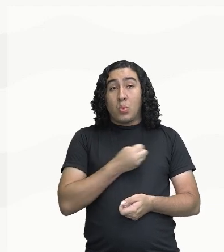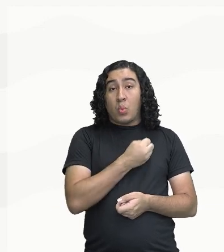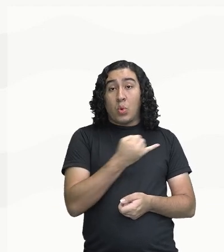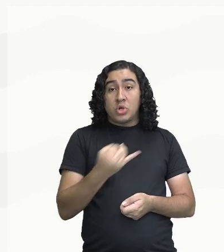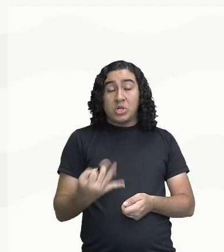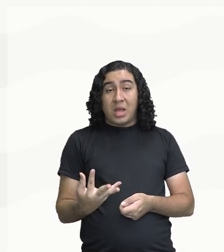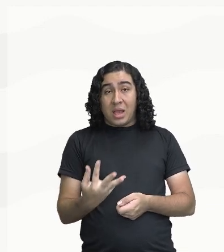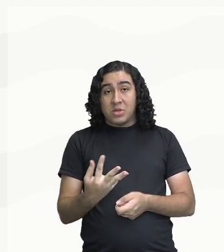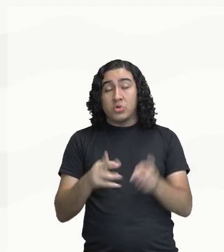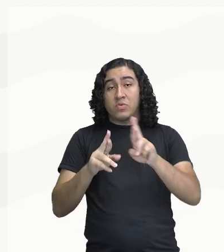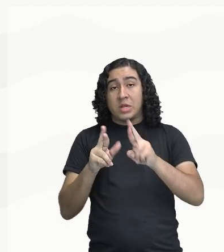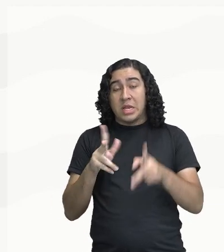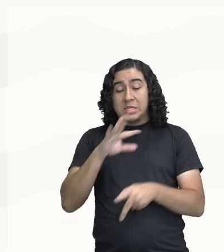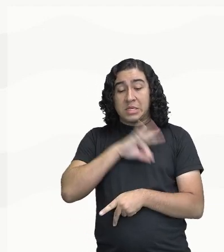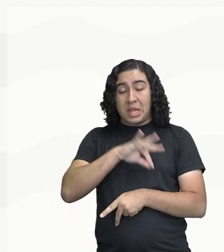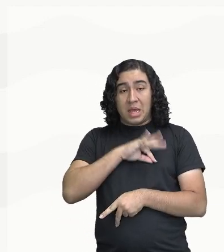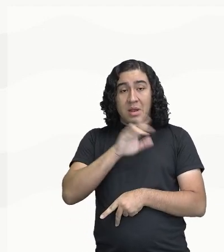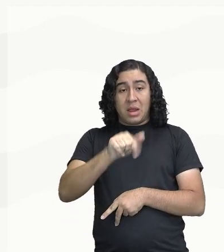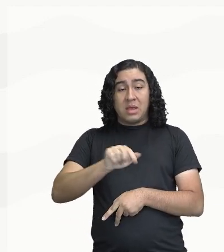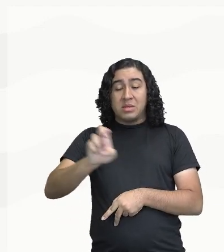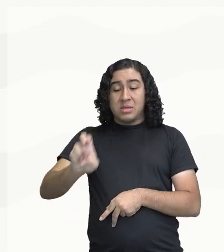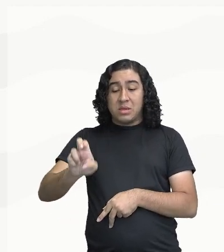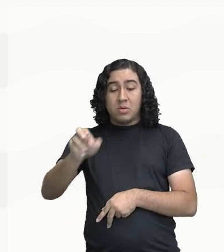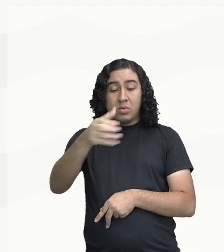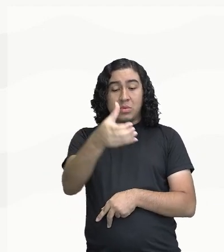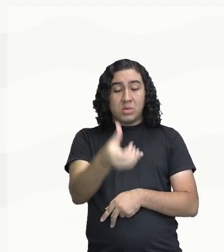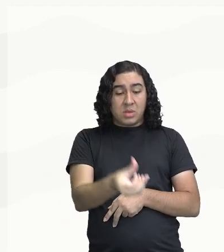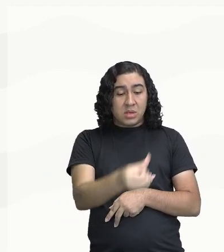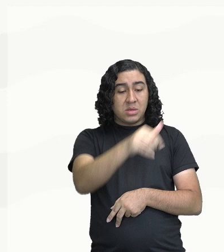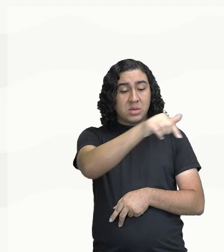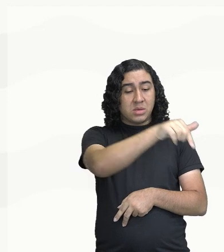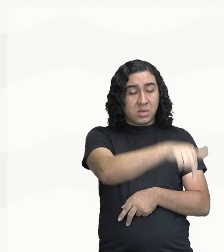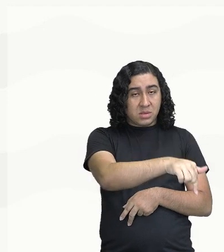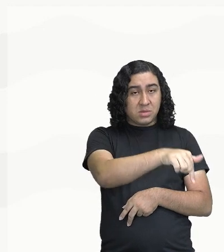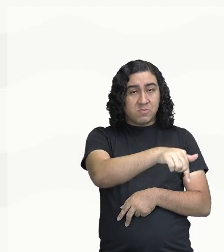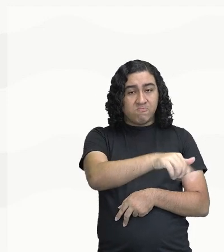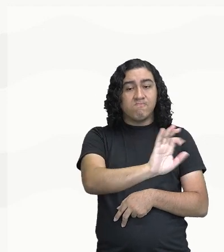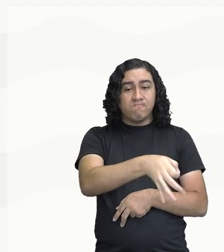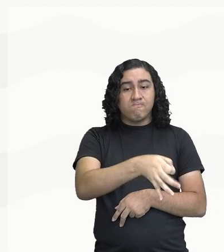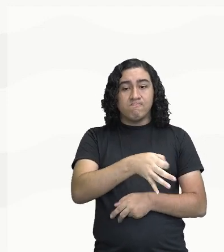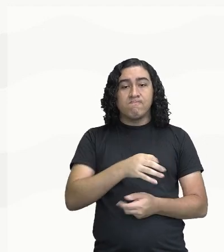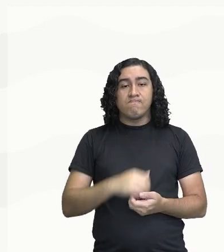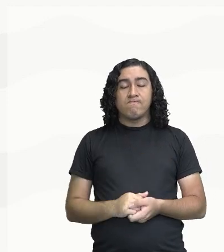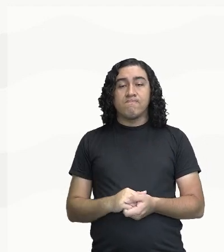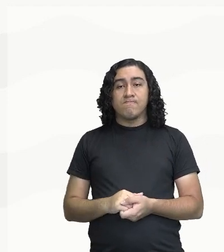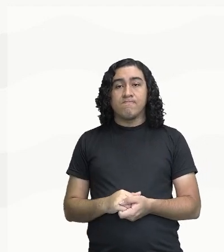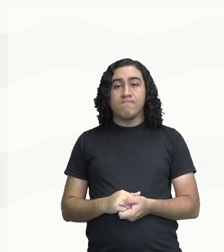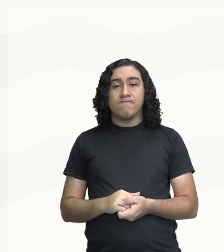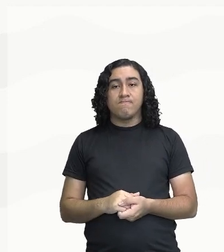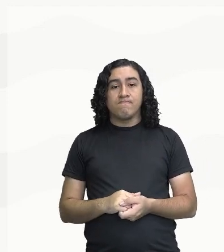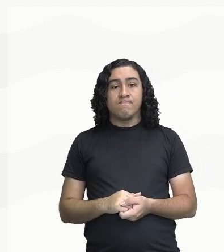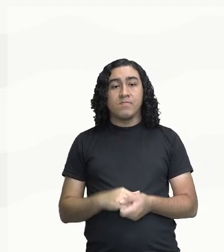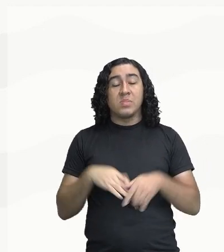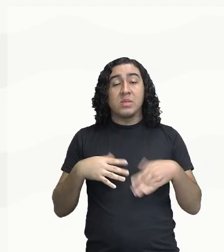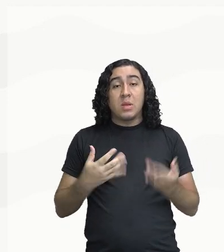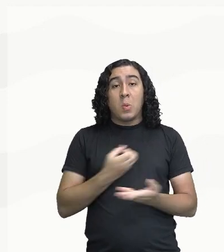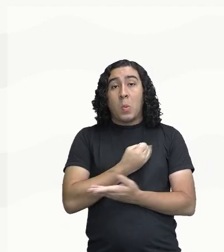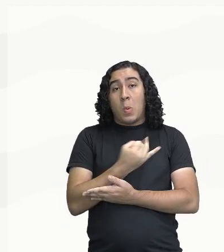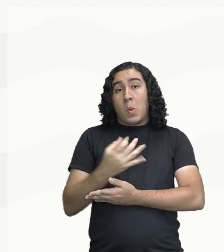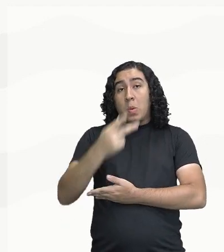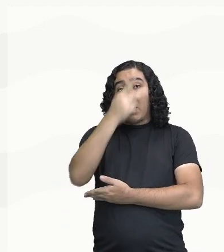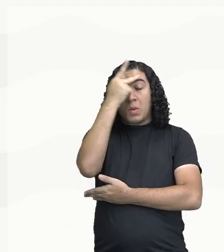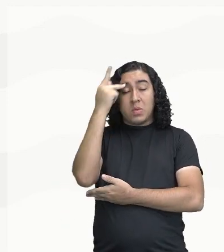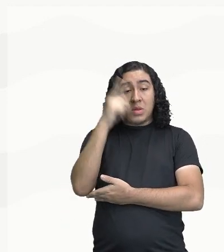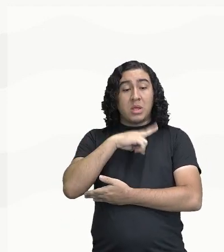de salário, que é 5, 6 e 7 salários. Então, quantas pessoas